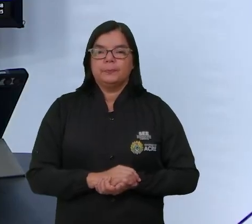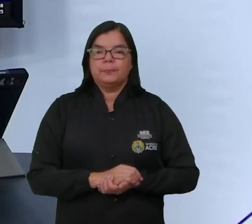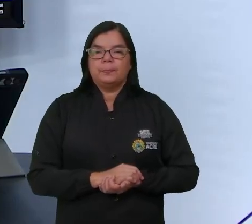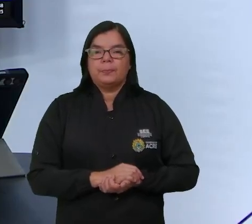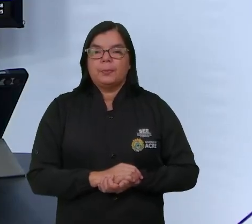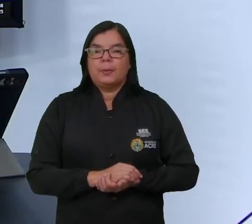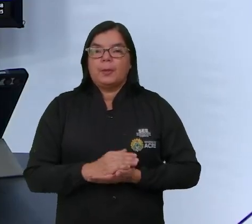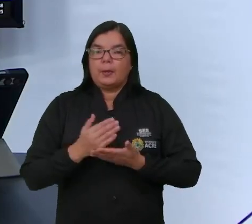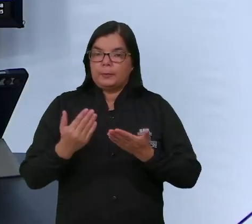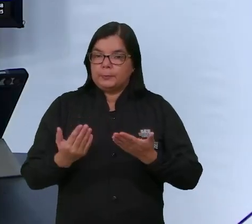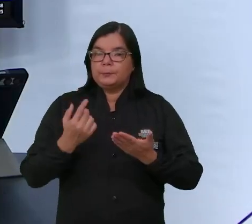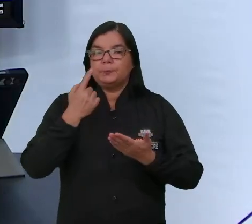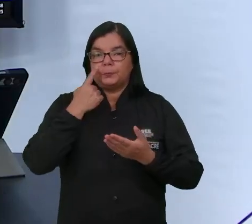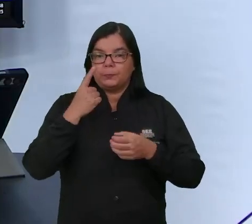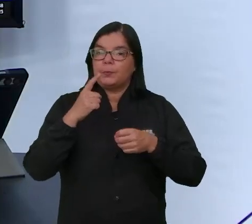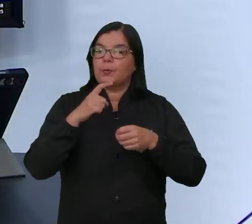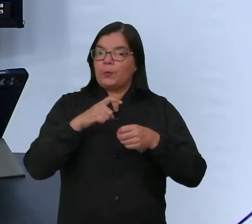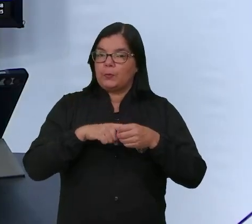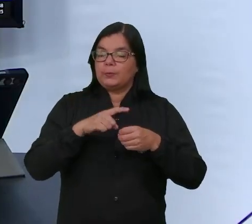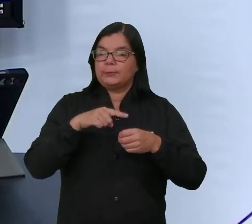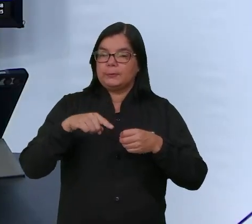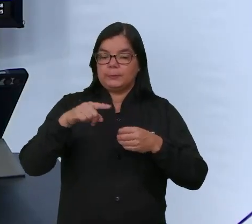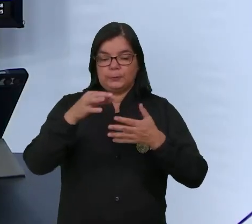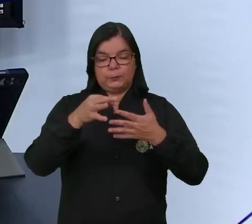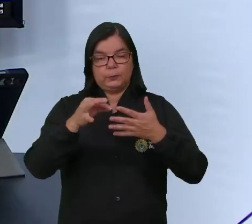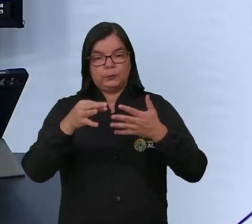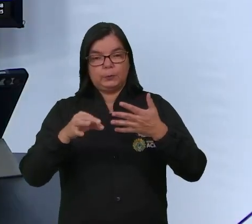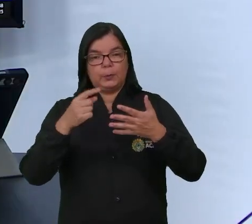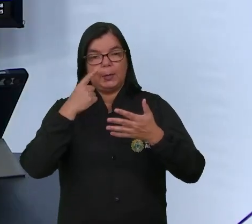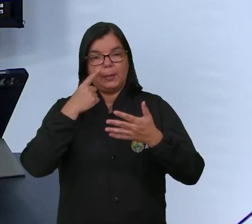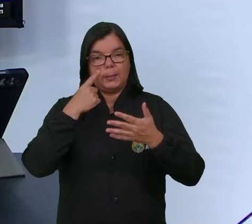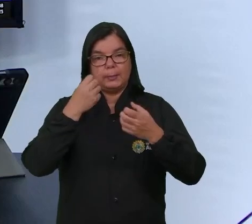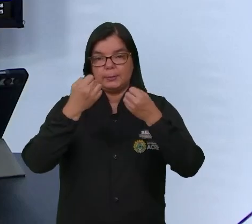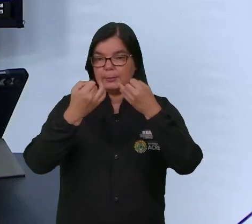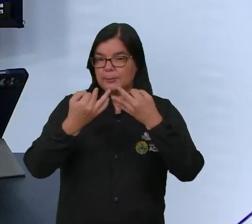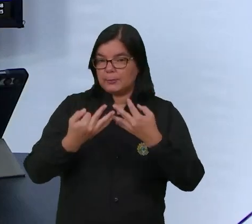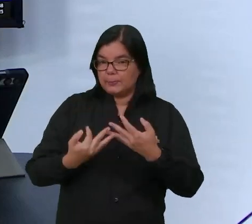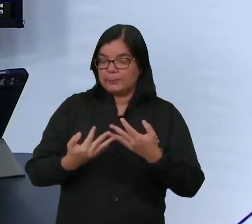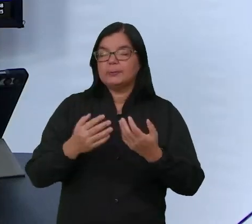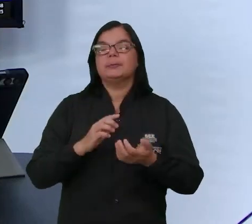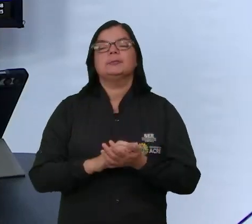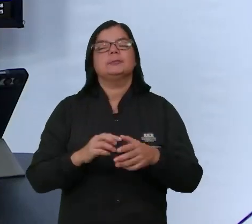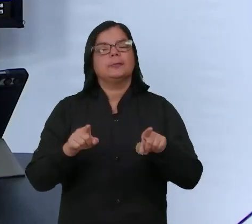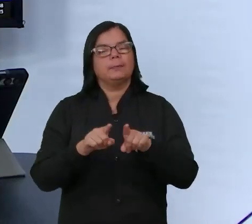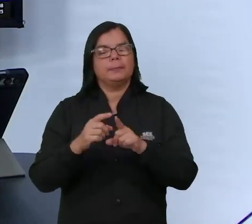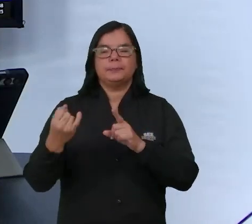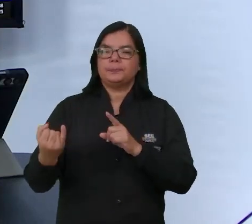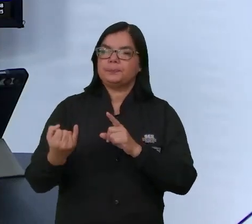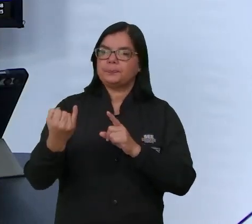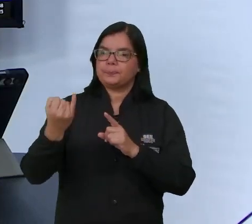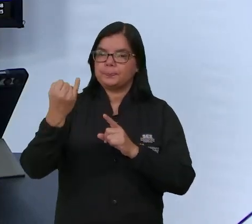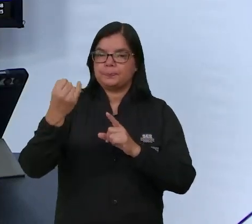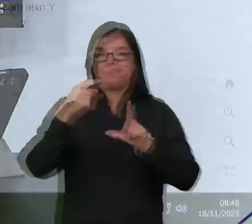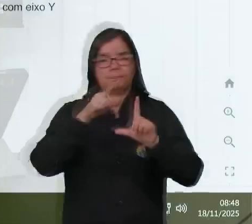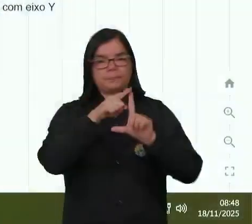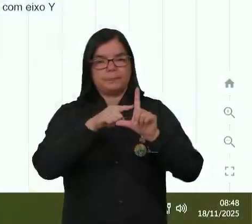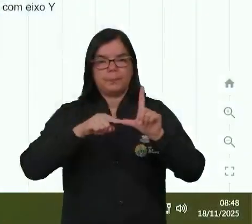bem, então agora eu vou voltar, já que você já conhece esses elementos, nós vamos voltar para me explicar uma coisa também importante aqui sobre a